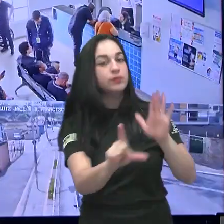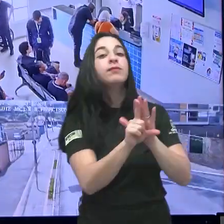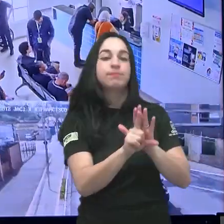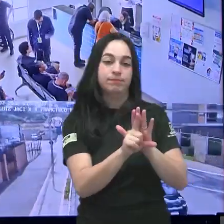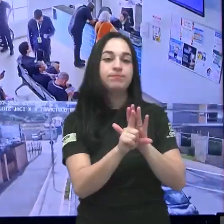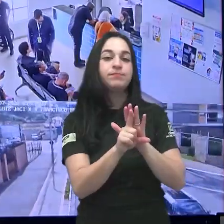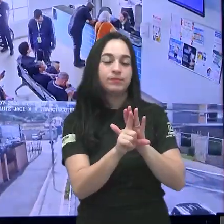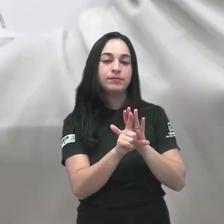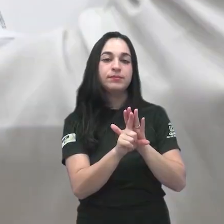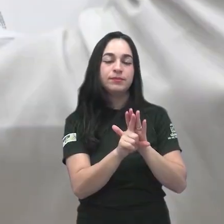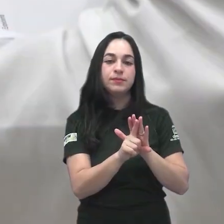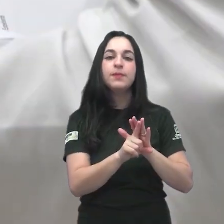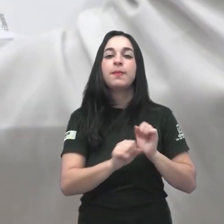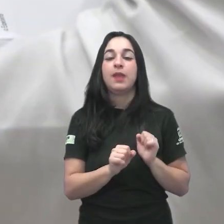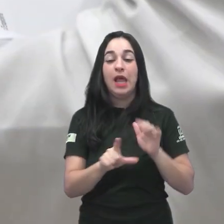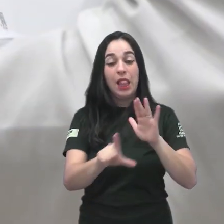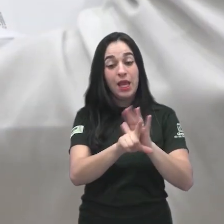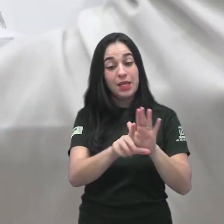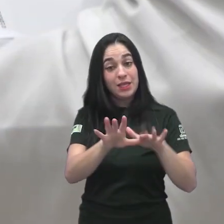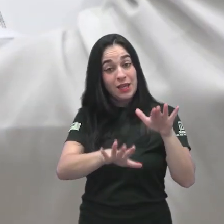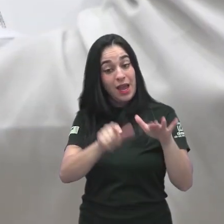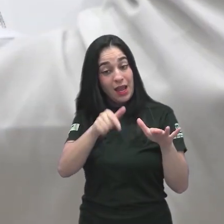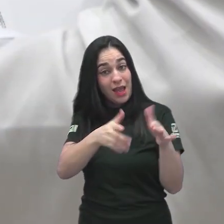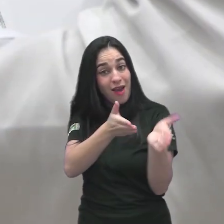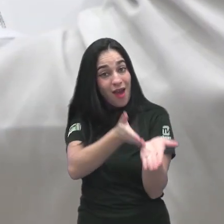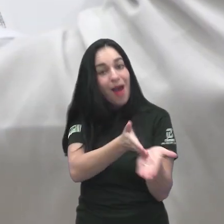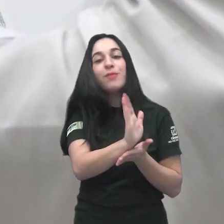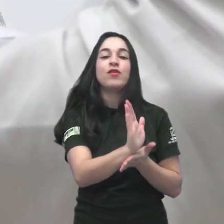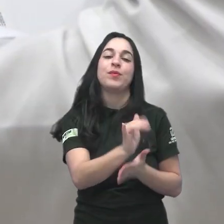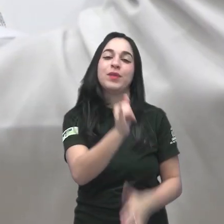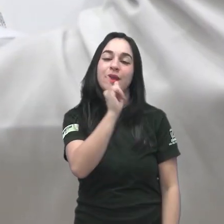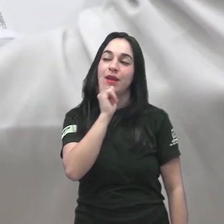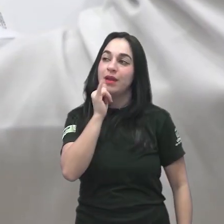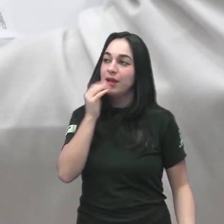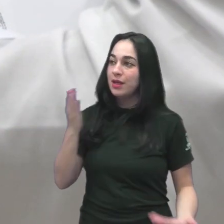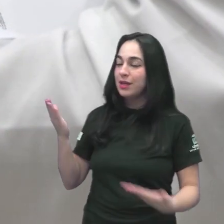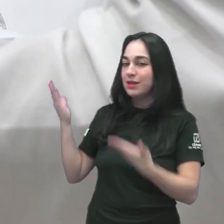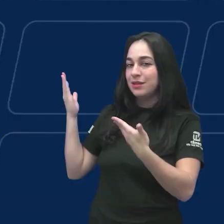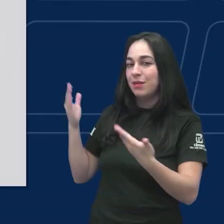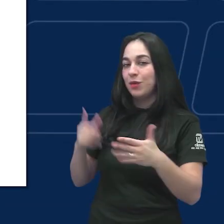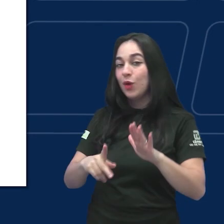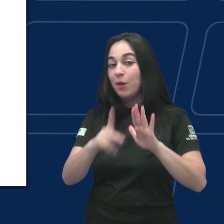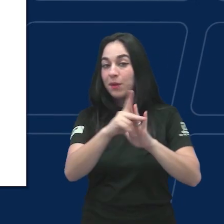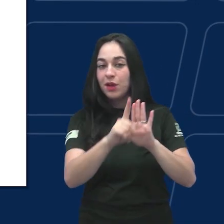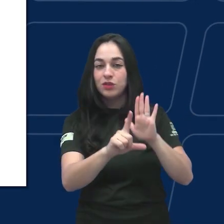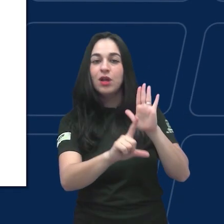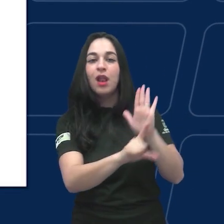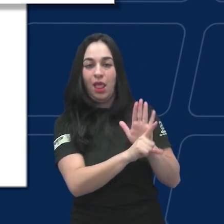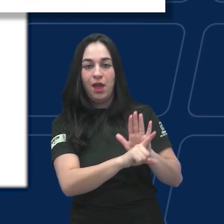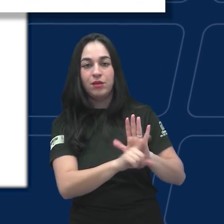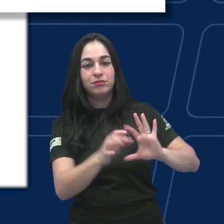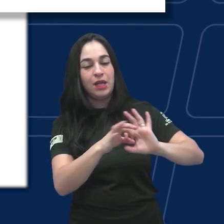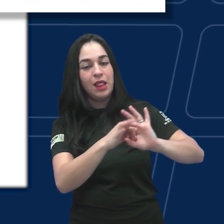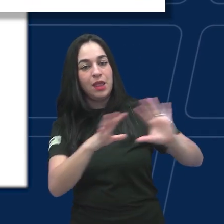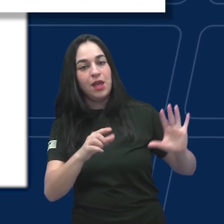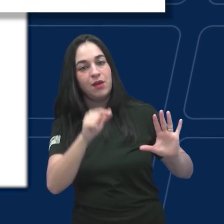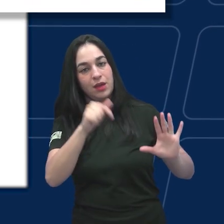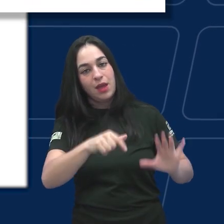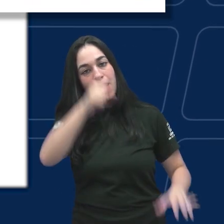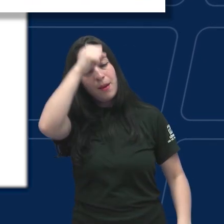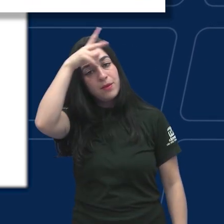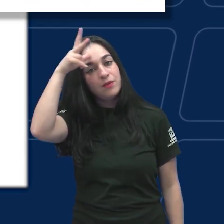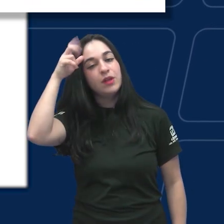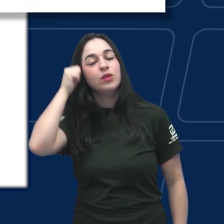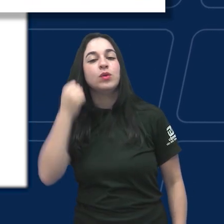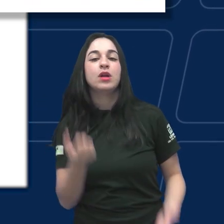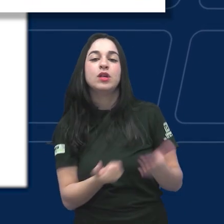políticas públicas. Algumas dessas políticas se tornam leis aprovadas, a exemplo do projeto que autorizou o